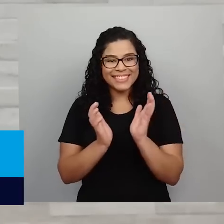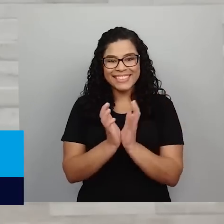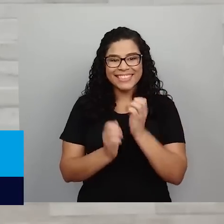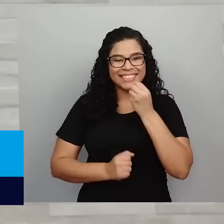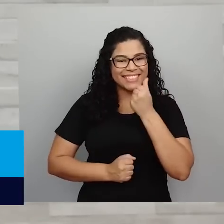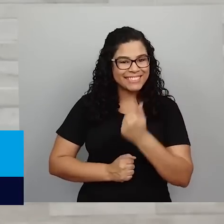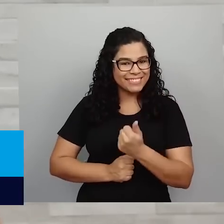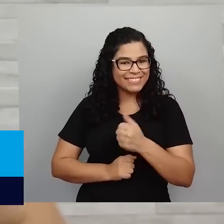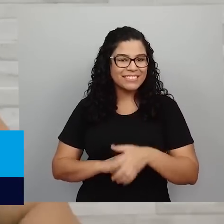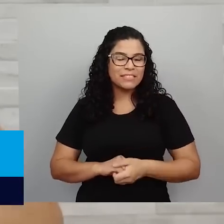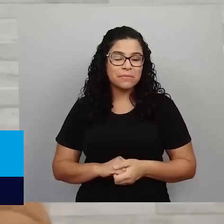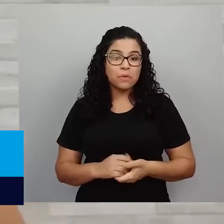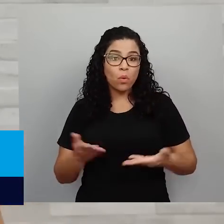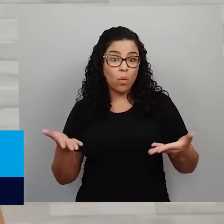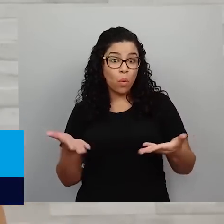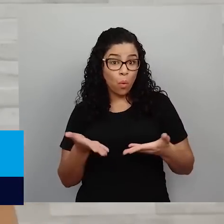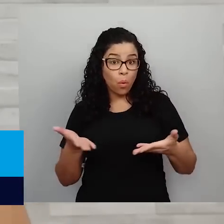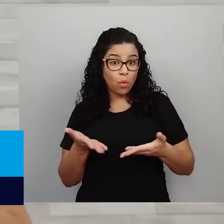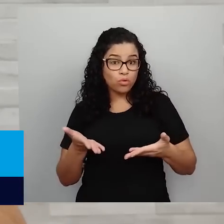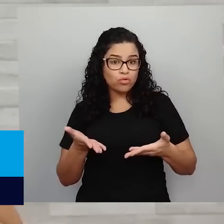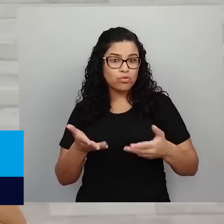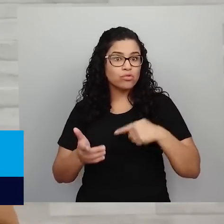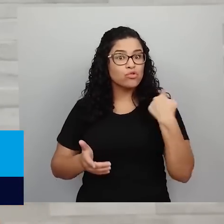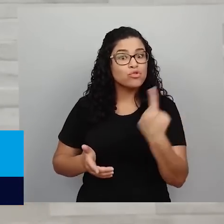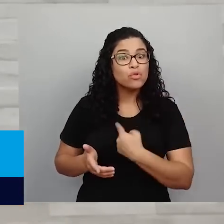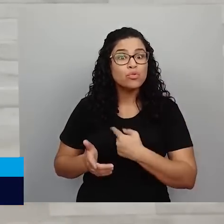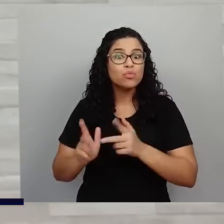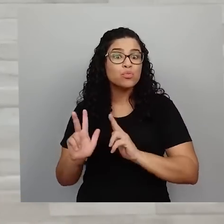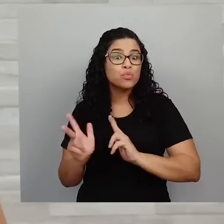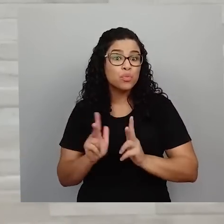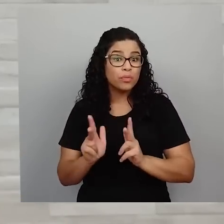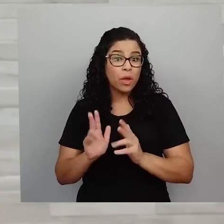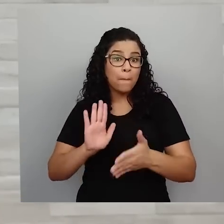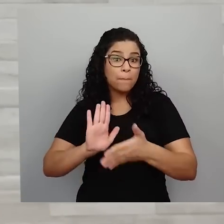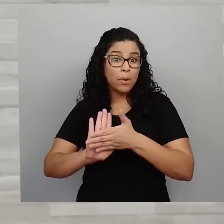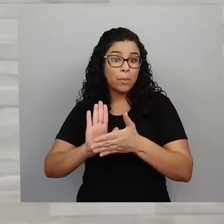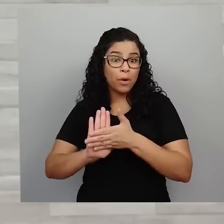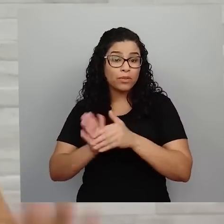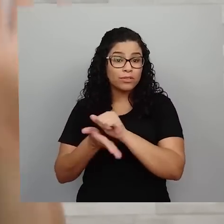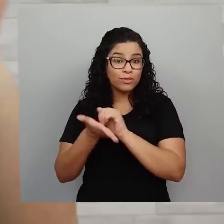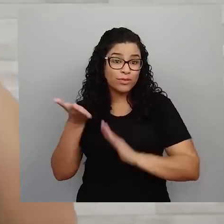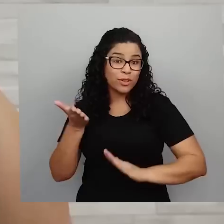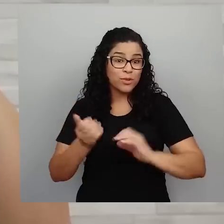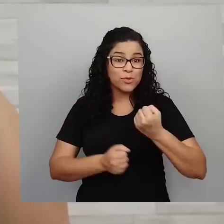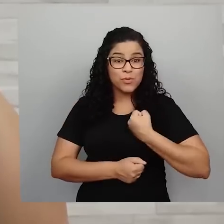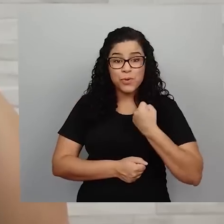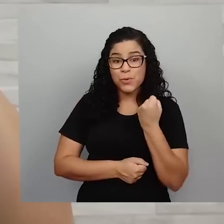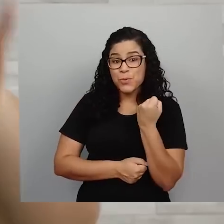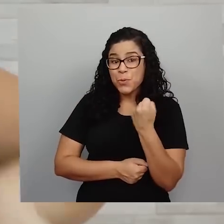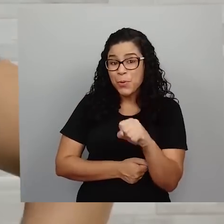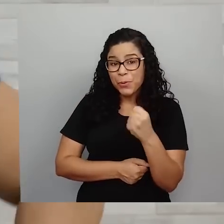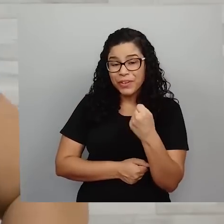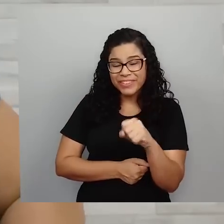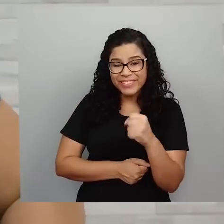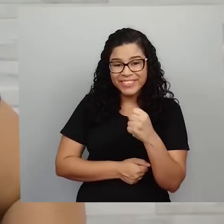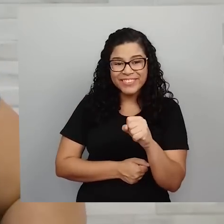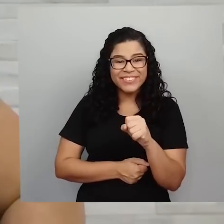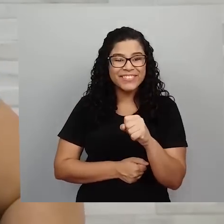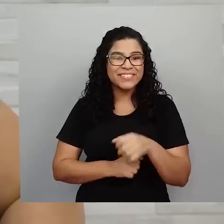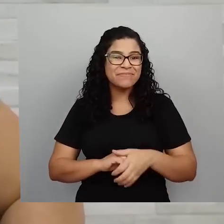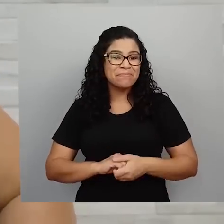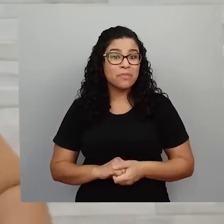Olá, pessoal, tudo bem? Passei aqui para conversarmos sobre a proposta número 8,